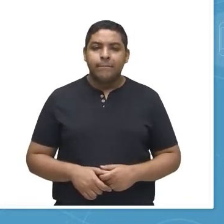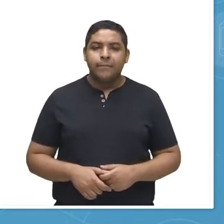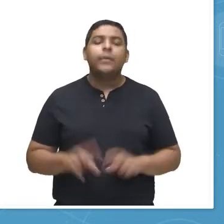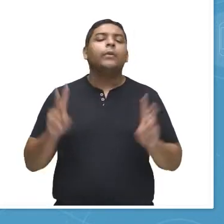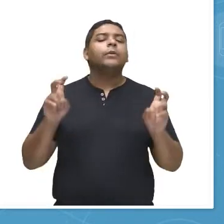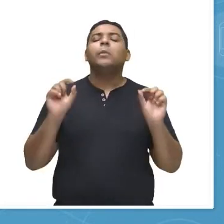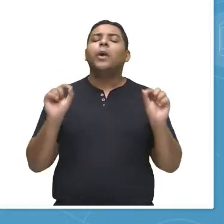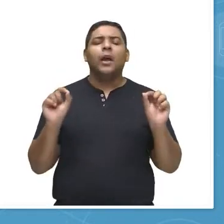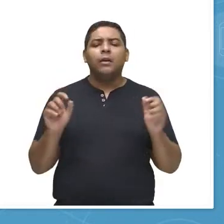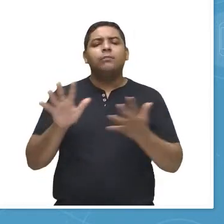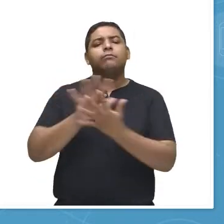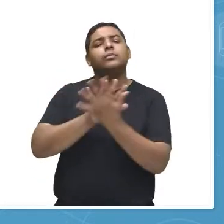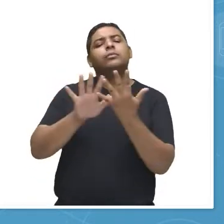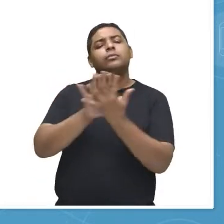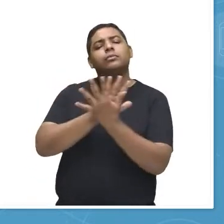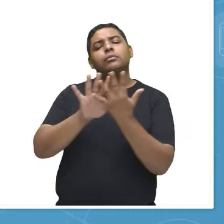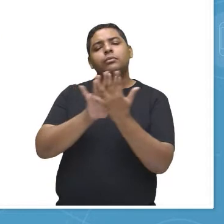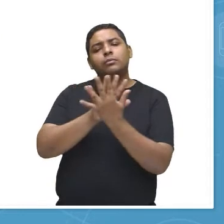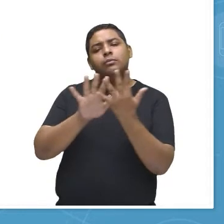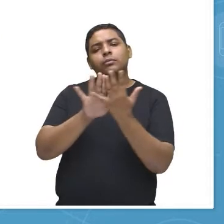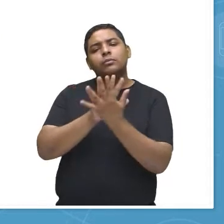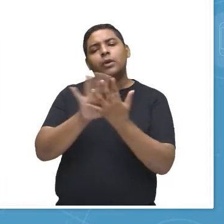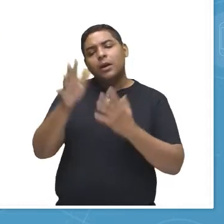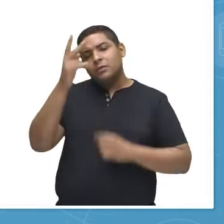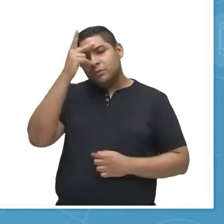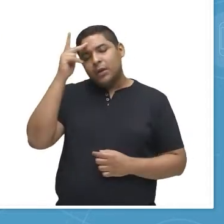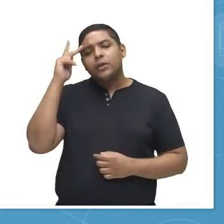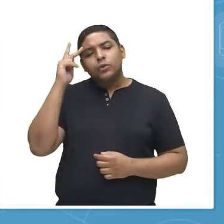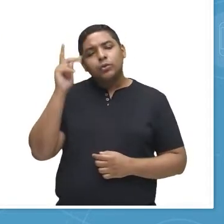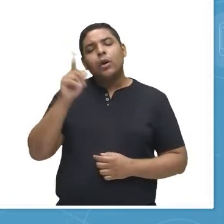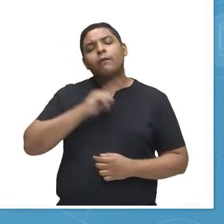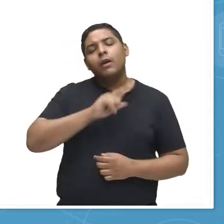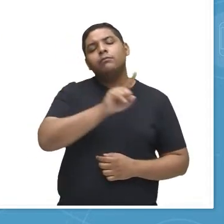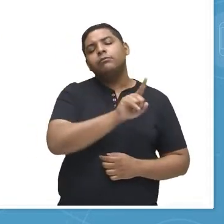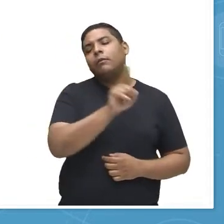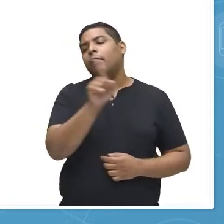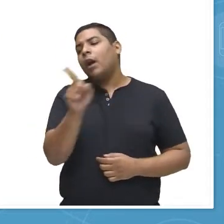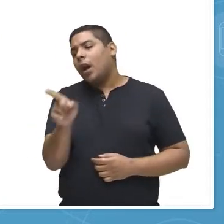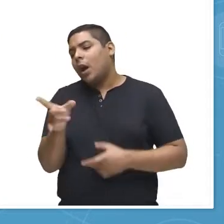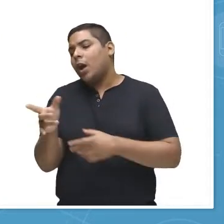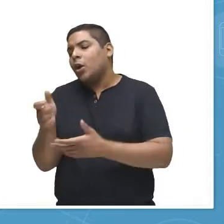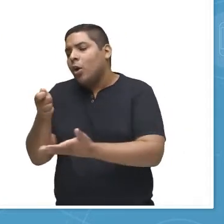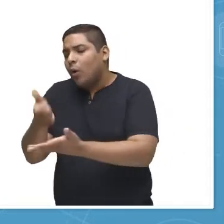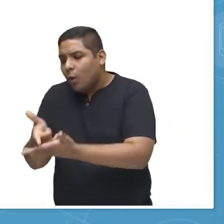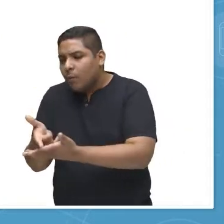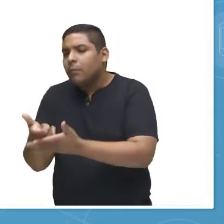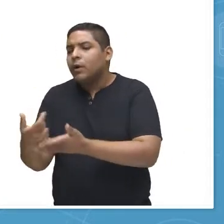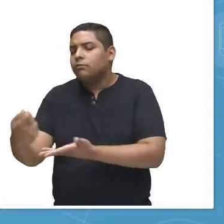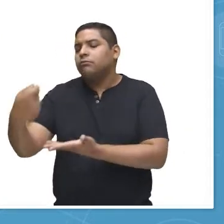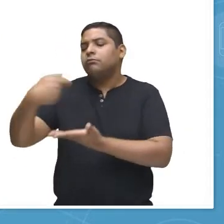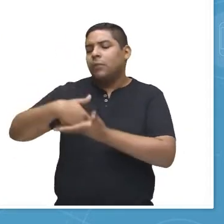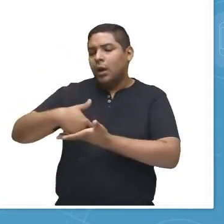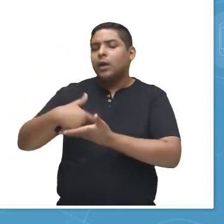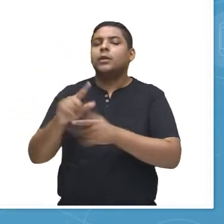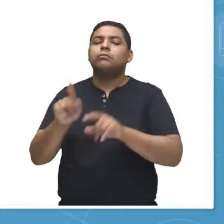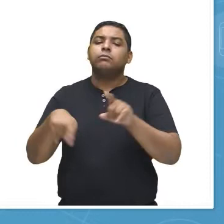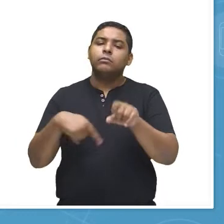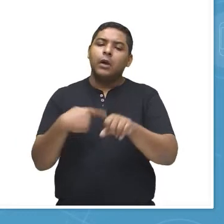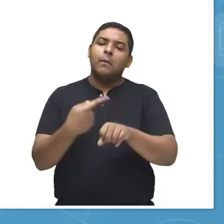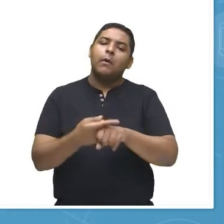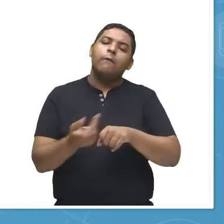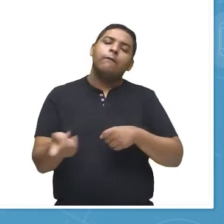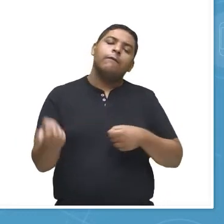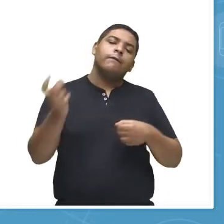circulação de pessoas. E as pessoas vão circular com mercadorias, com produtos, com serviços. O grande impacto que a